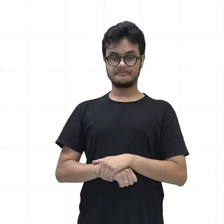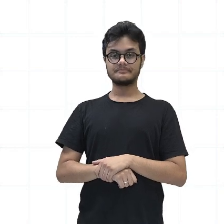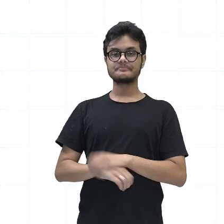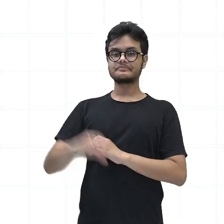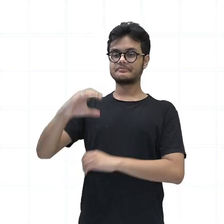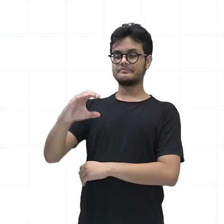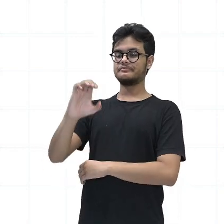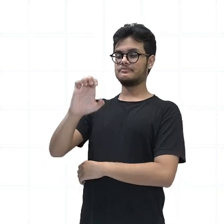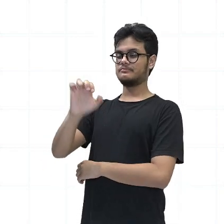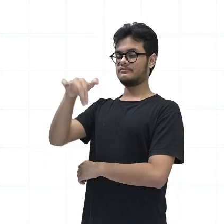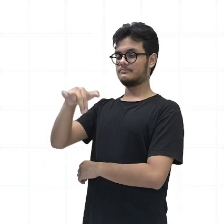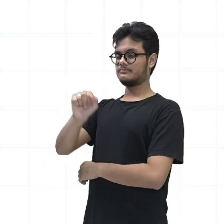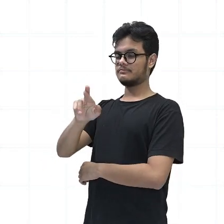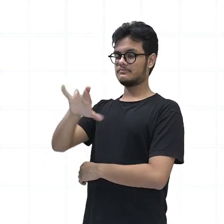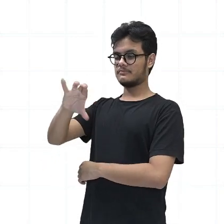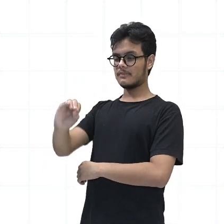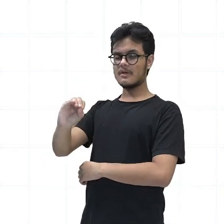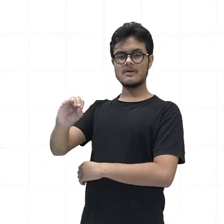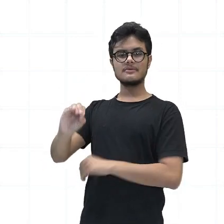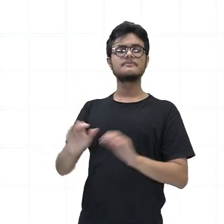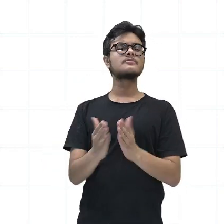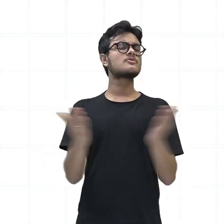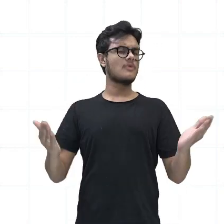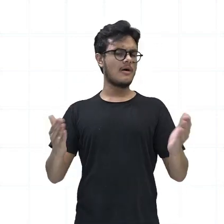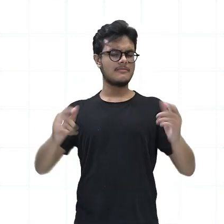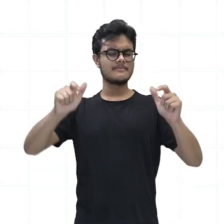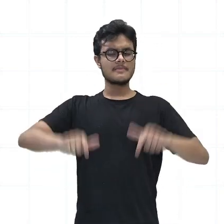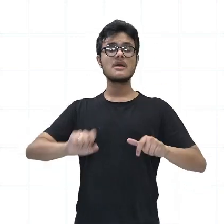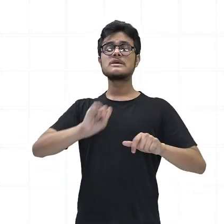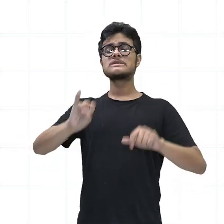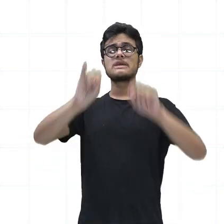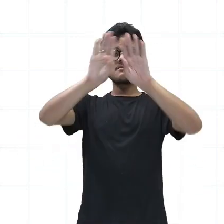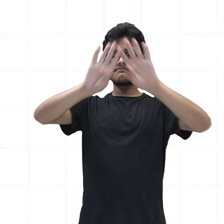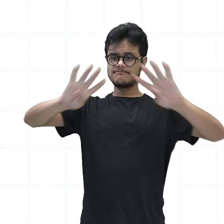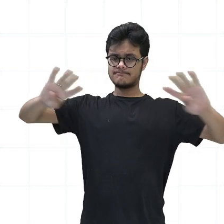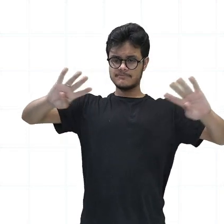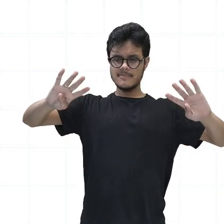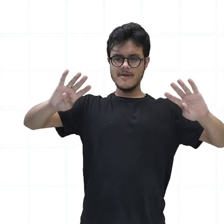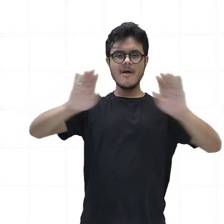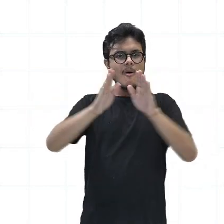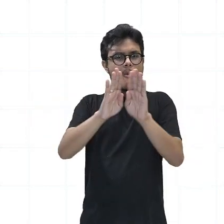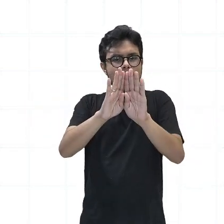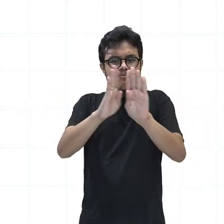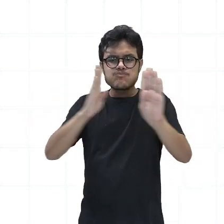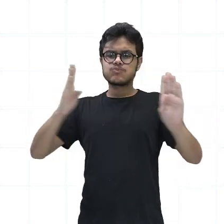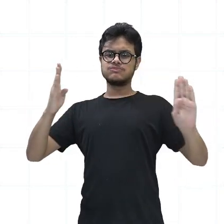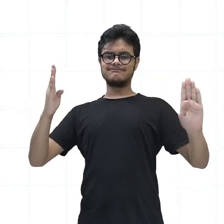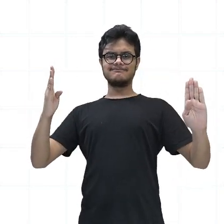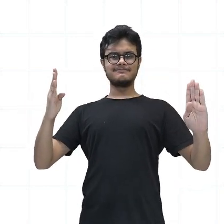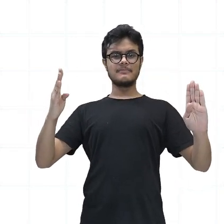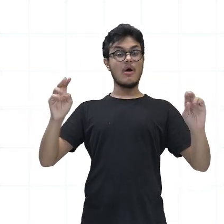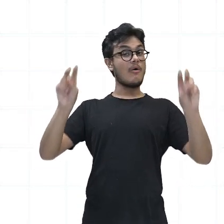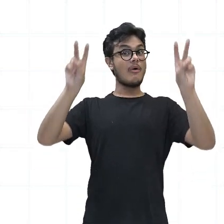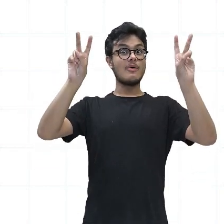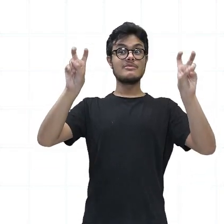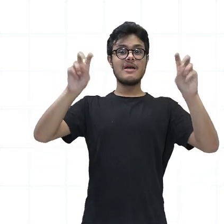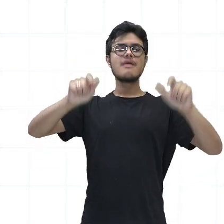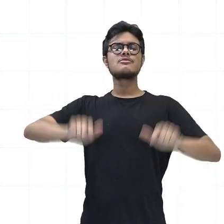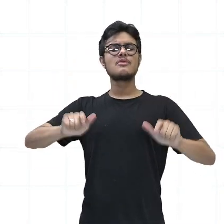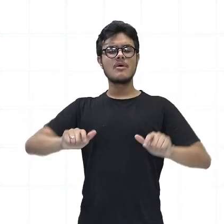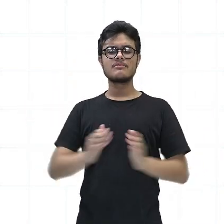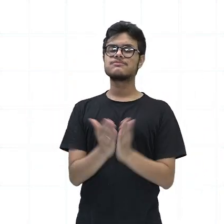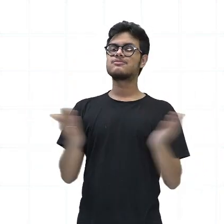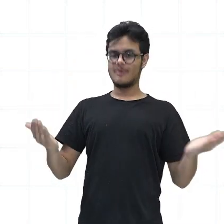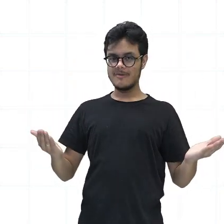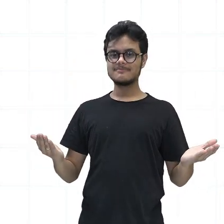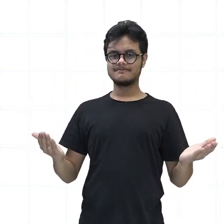vimos, não é verdade que apareceu a abertura, quando aparecem as cortinas, aparece um cenário. É uma peça teatral, refere-se ao ambiente físico